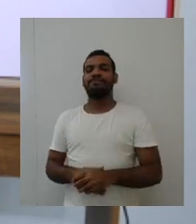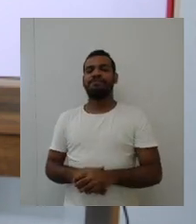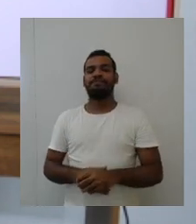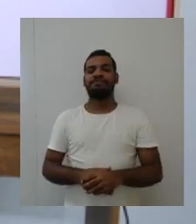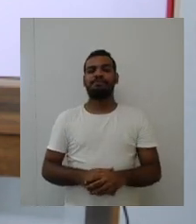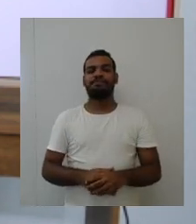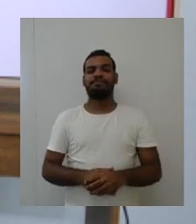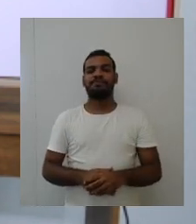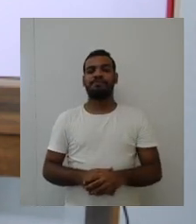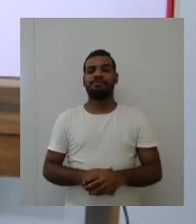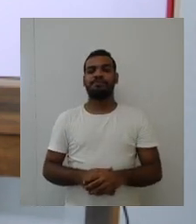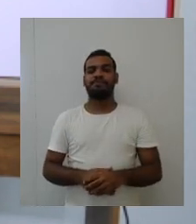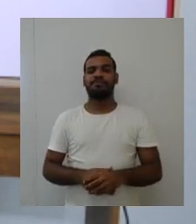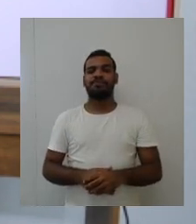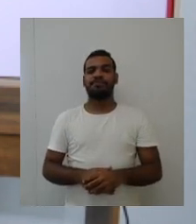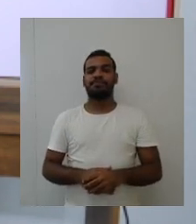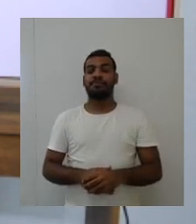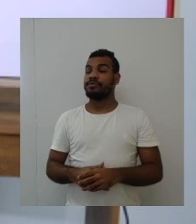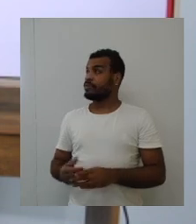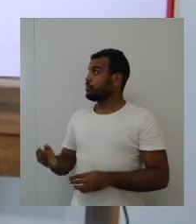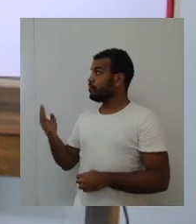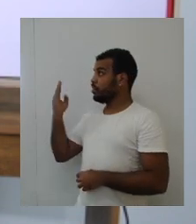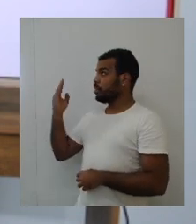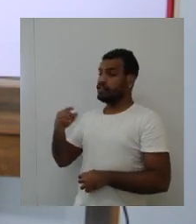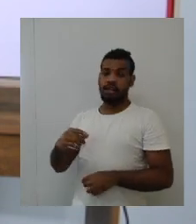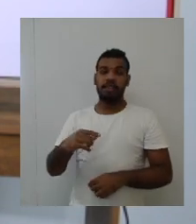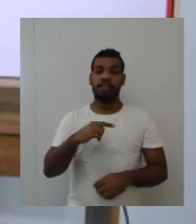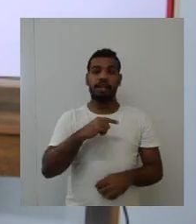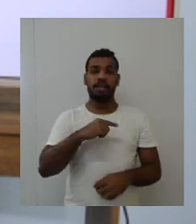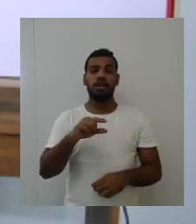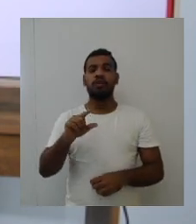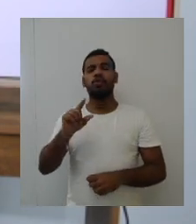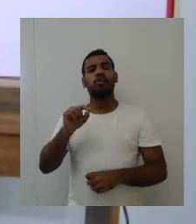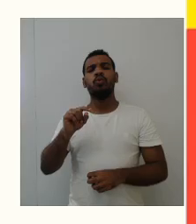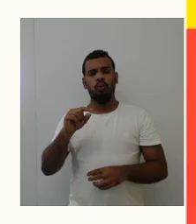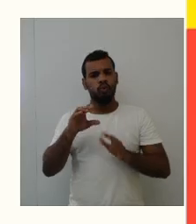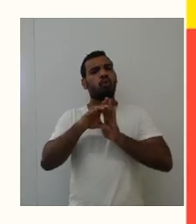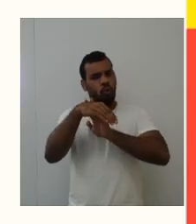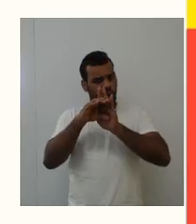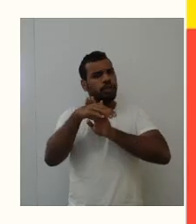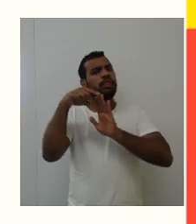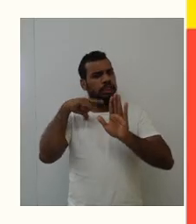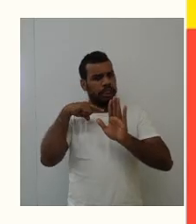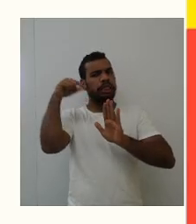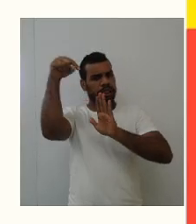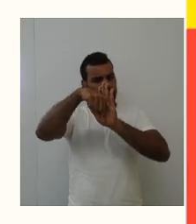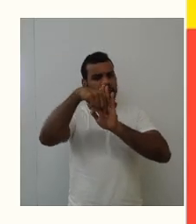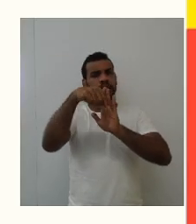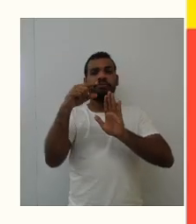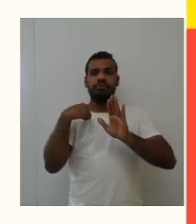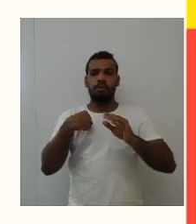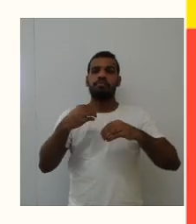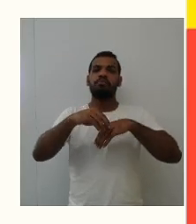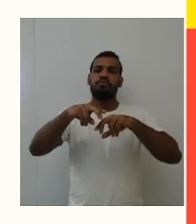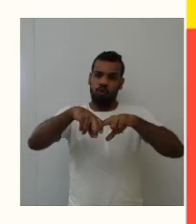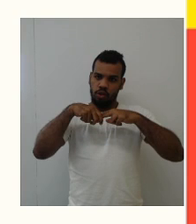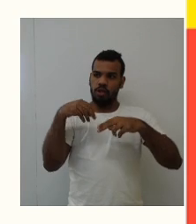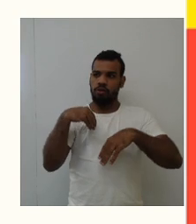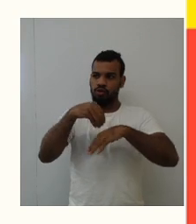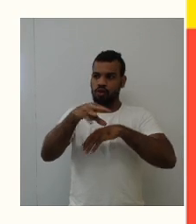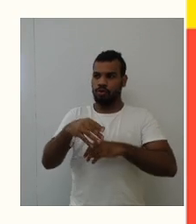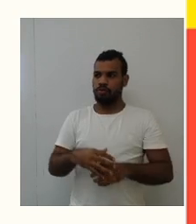aí, essa questão, ela traz um conceito de coesão, e é por isso que eu trouxe, né?